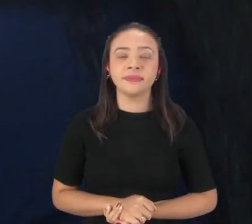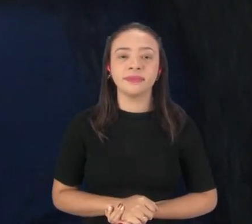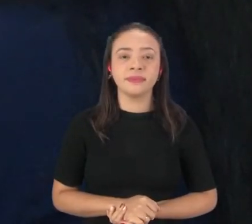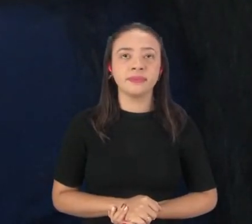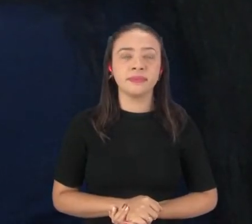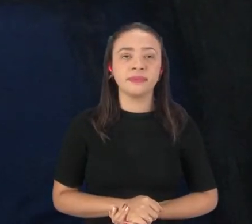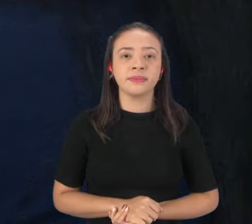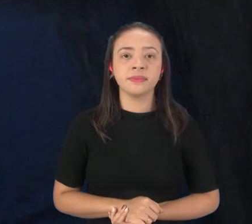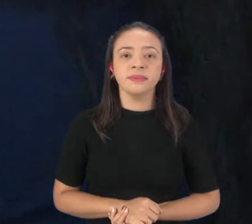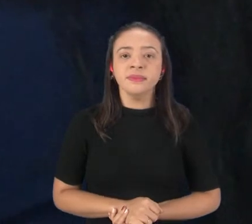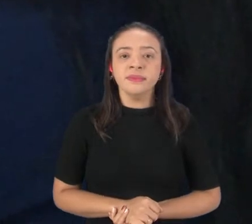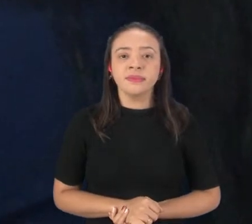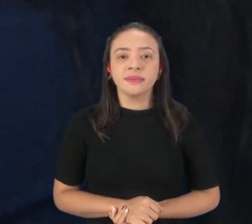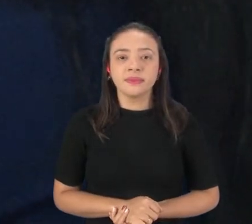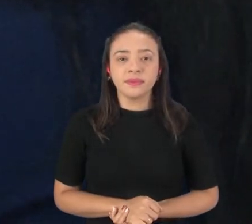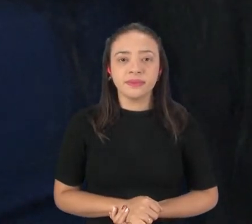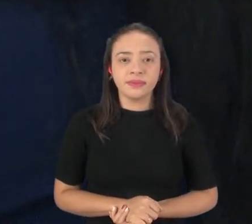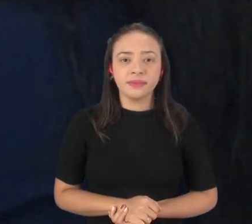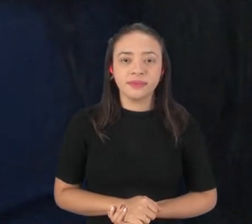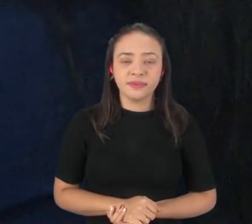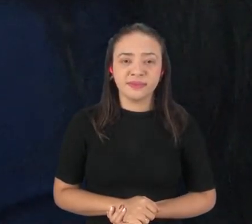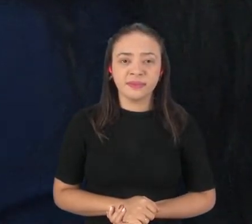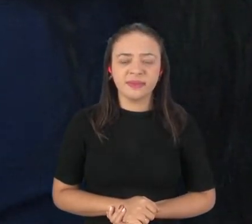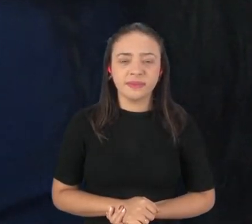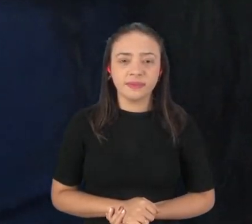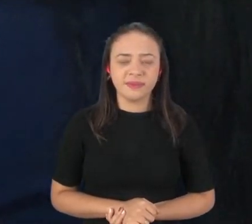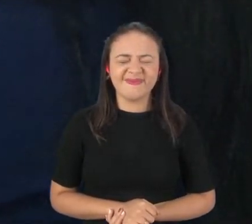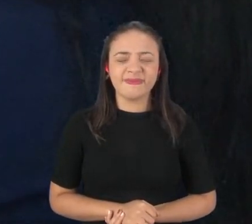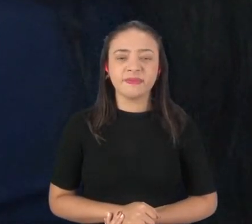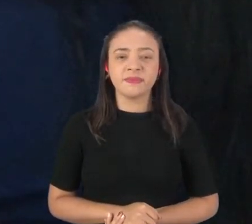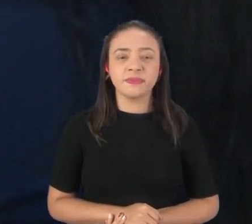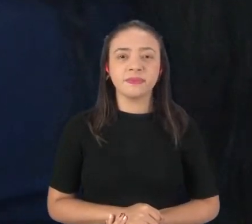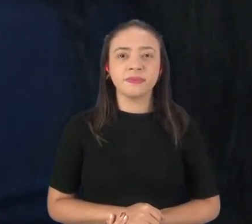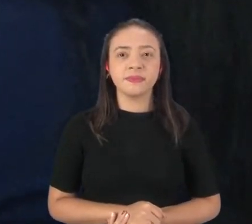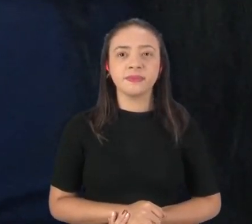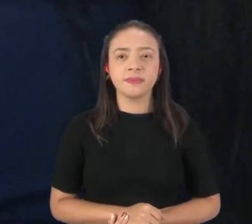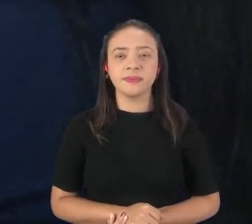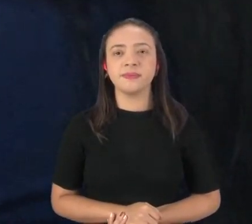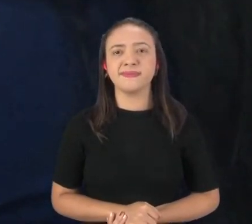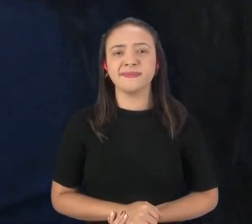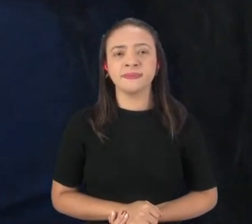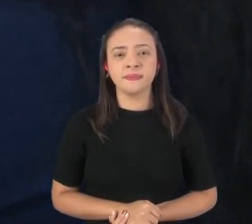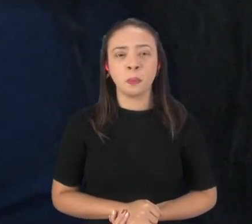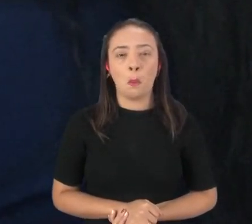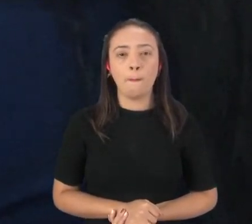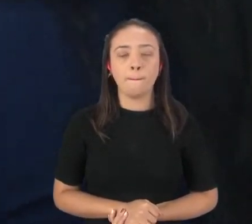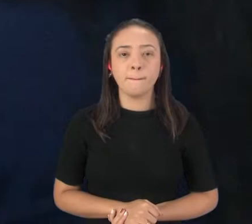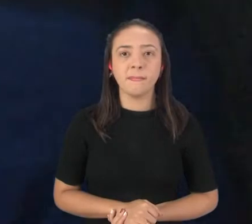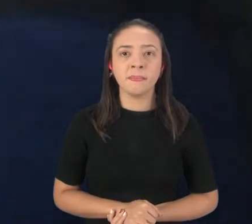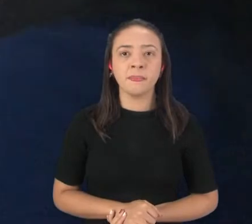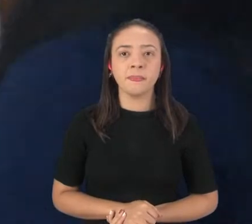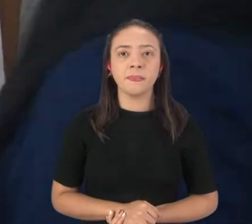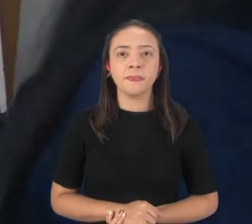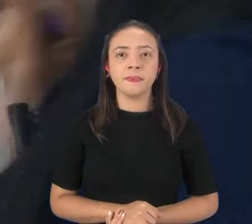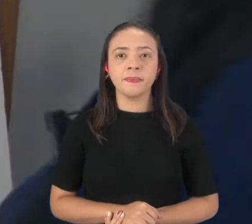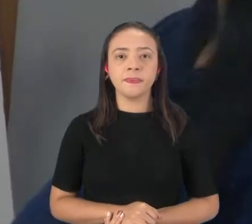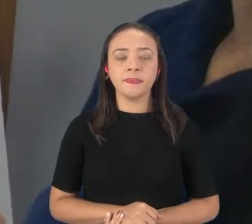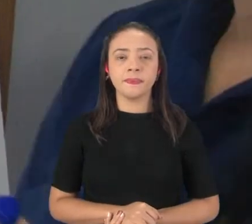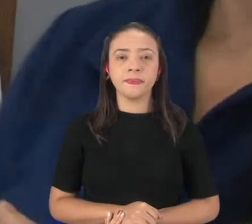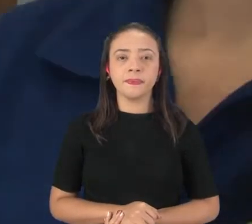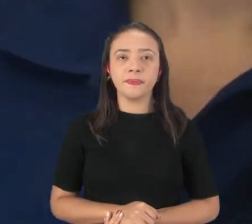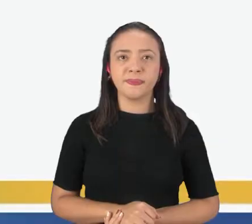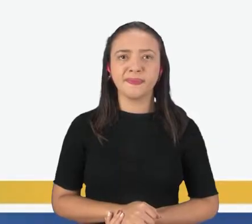Outro sinal usado na nossa escrita, ó, que nós utilizamos, que é o ponto